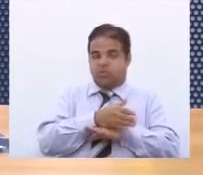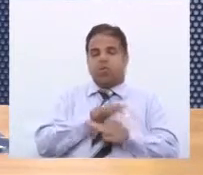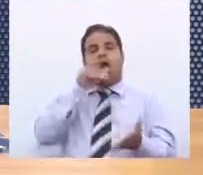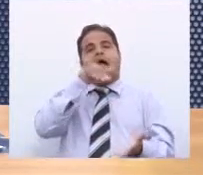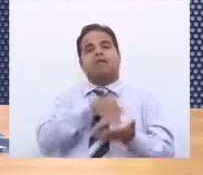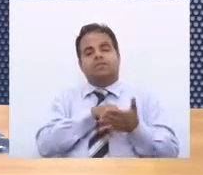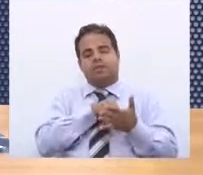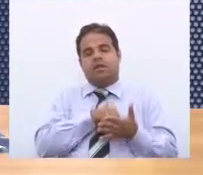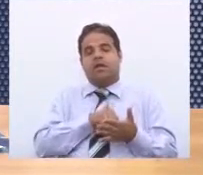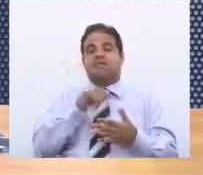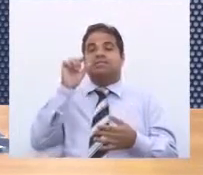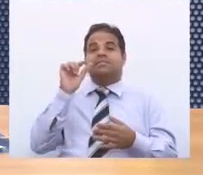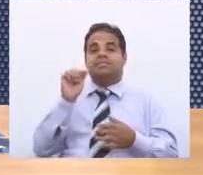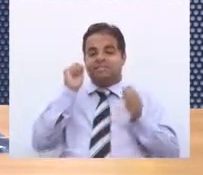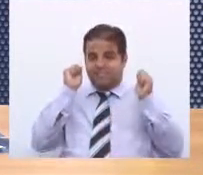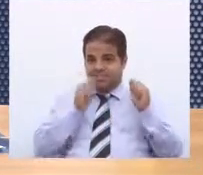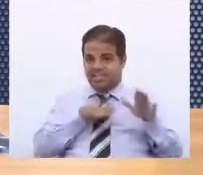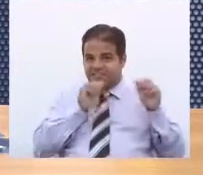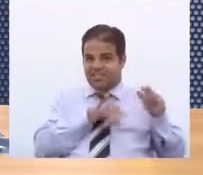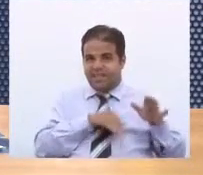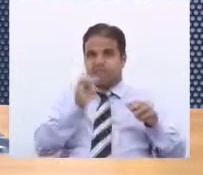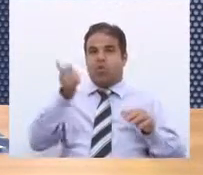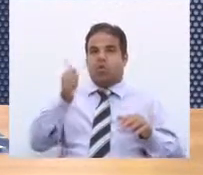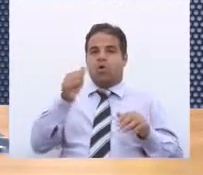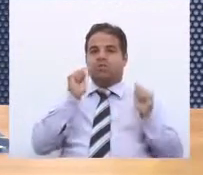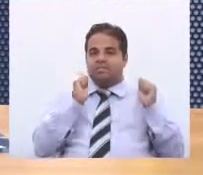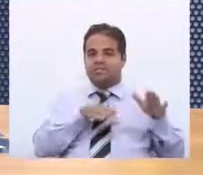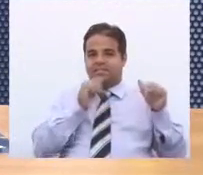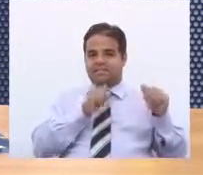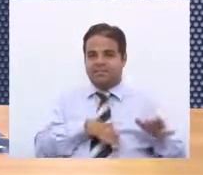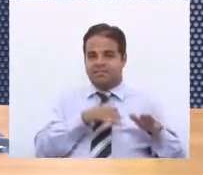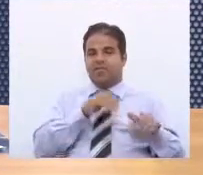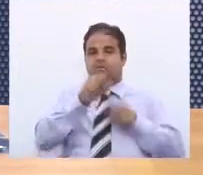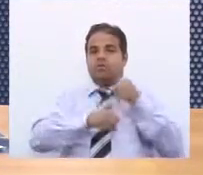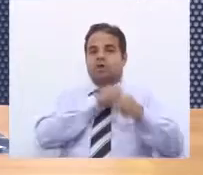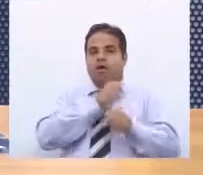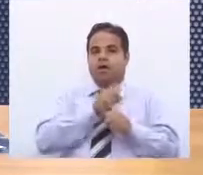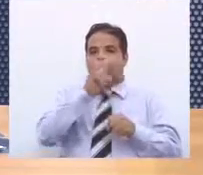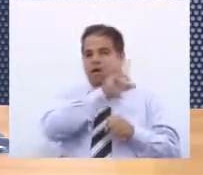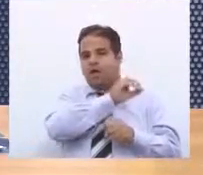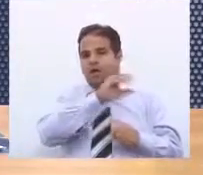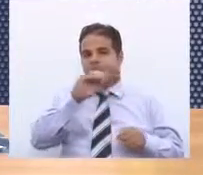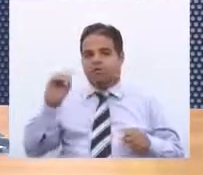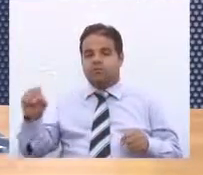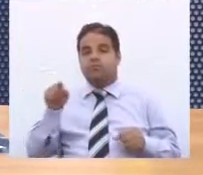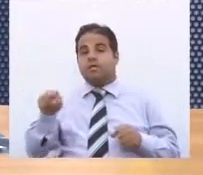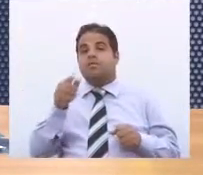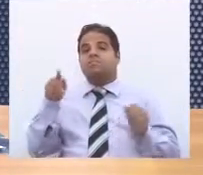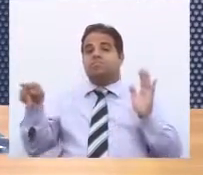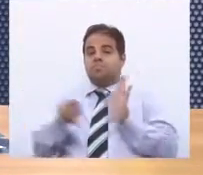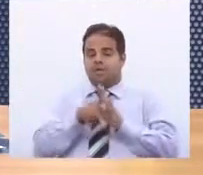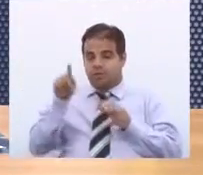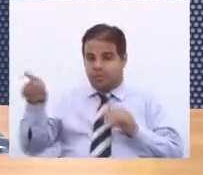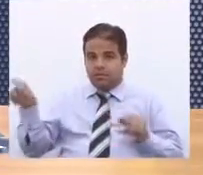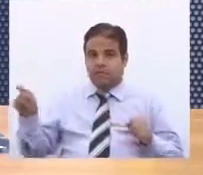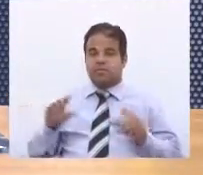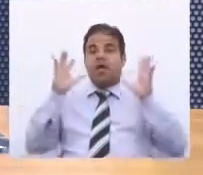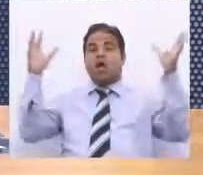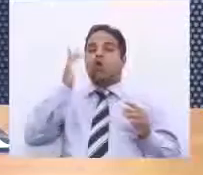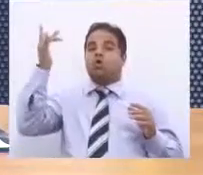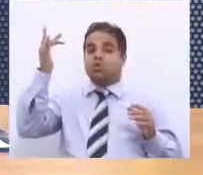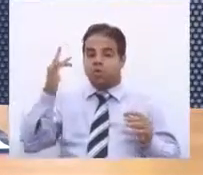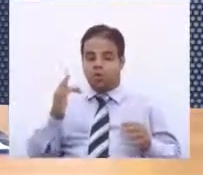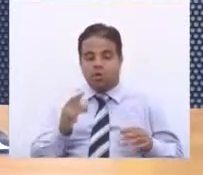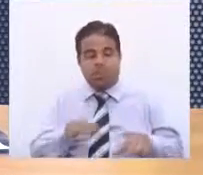até setembro, até 11 de setembro do ano 2000, eles pertencem ao chamado grupo